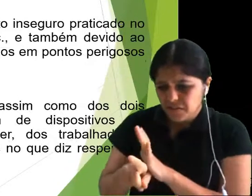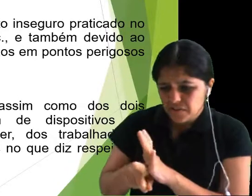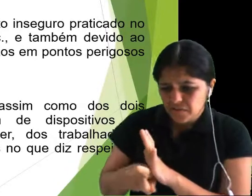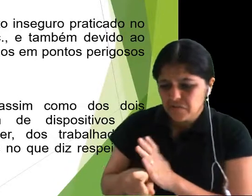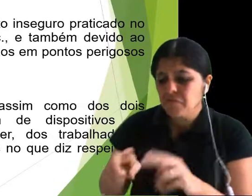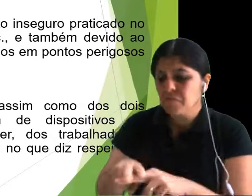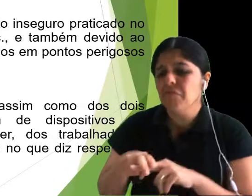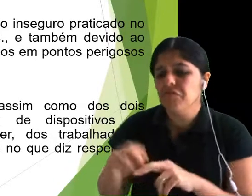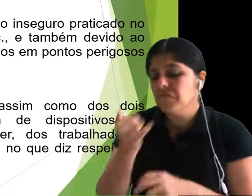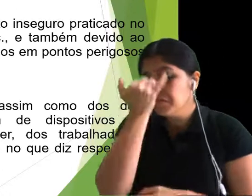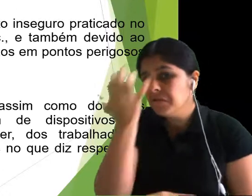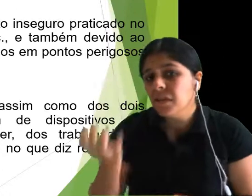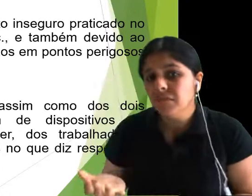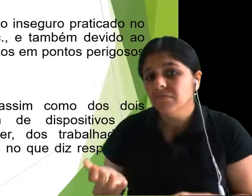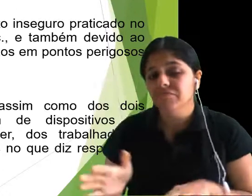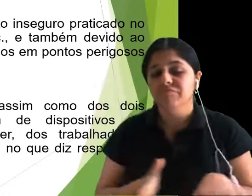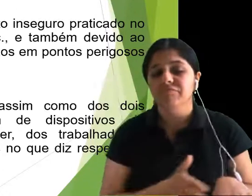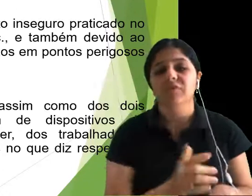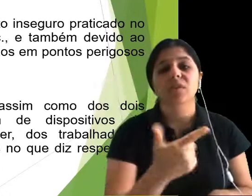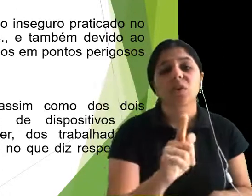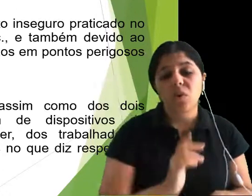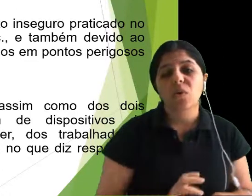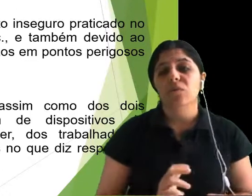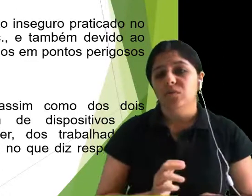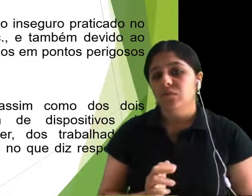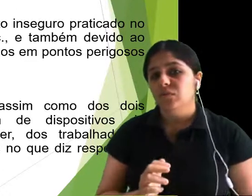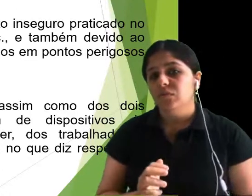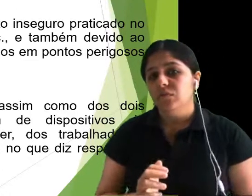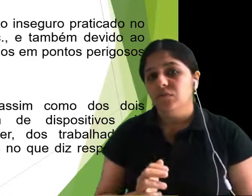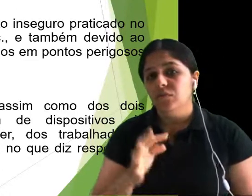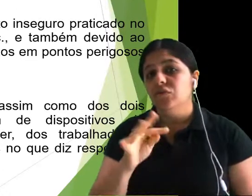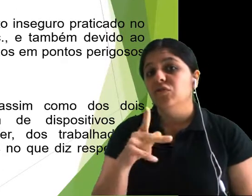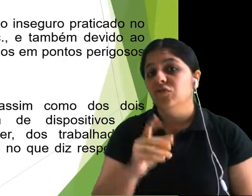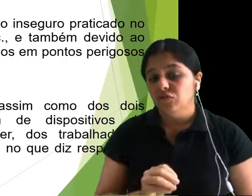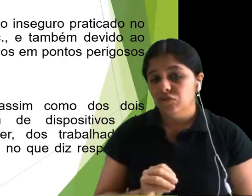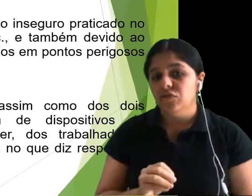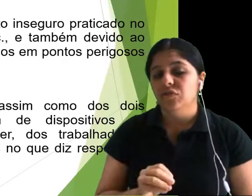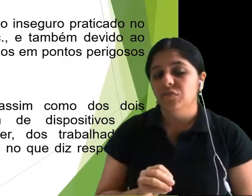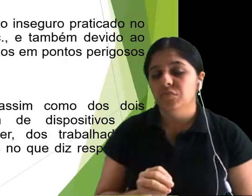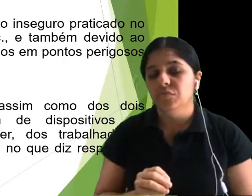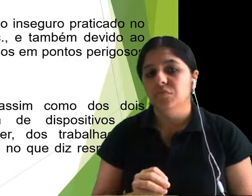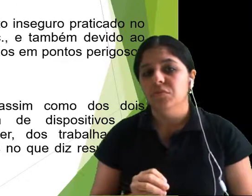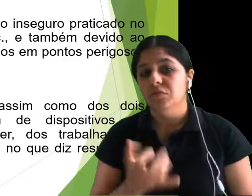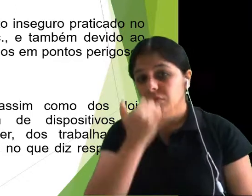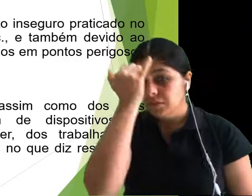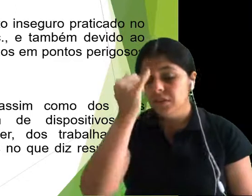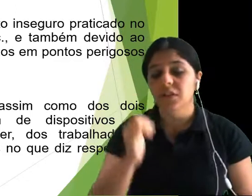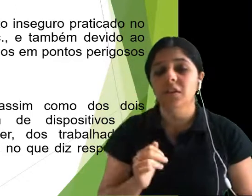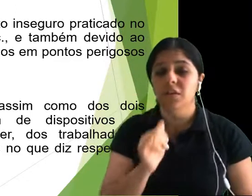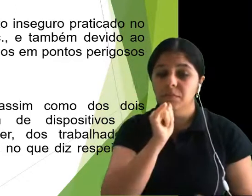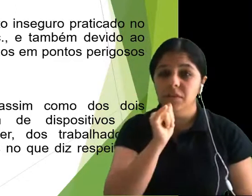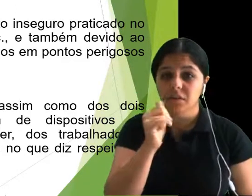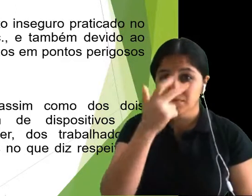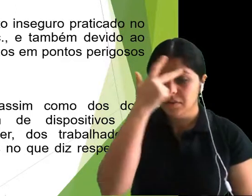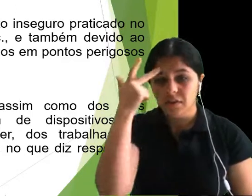investigação. Agora, um outro tipo aí de acidente tipo, prensagem. Prensagem entre. Então, ocorre quando a